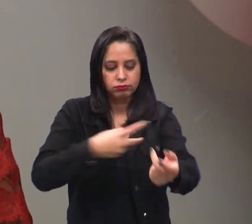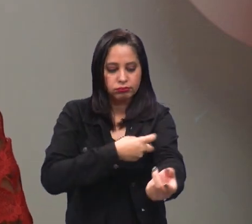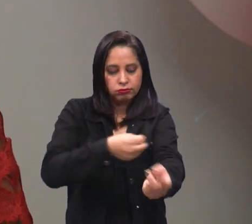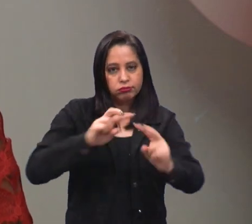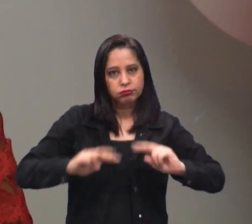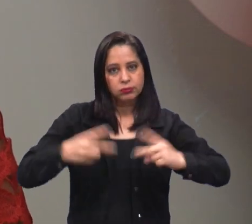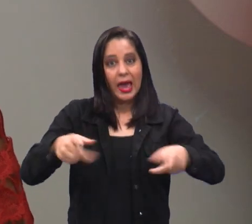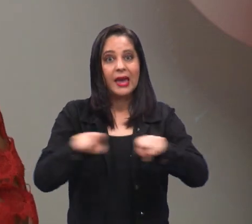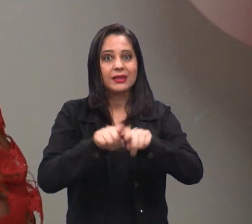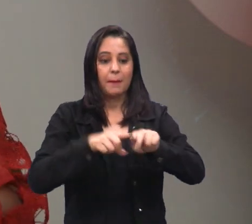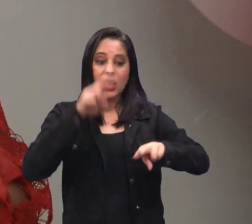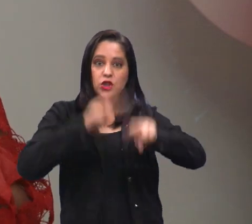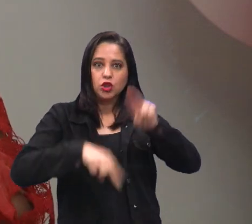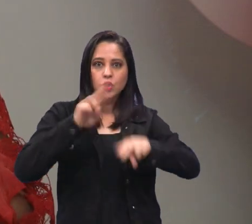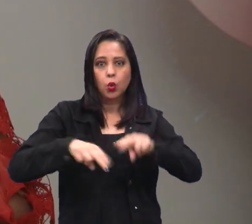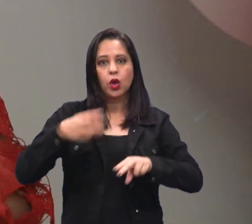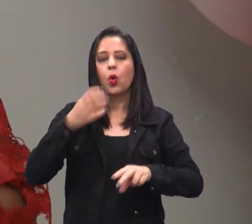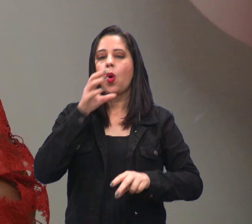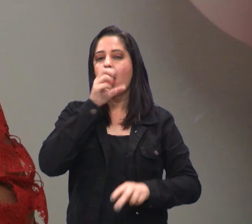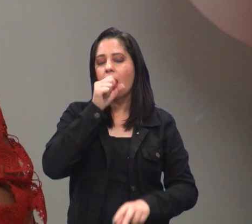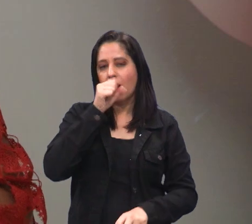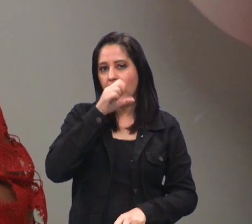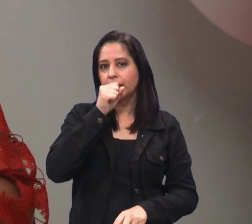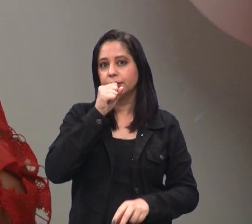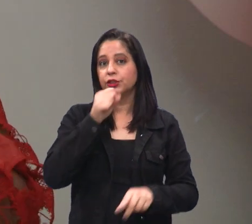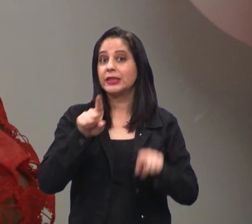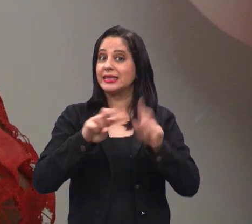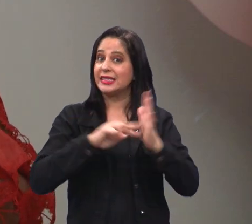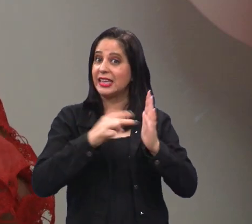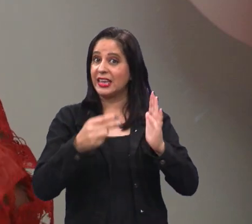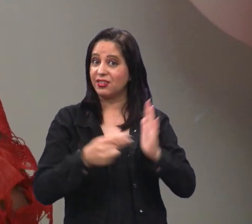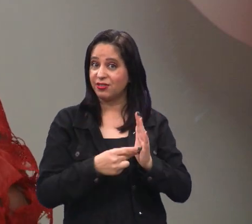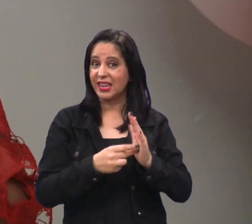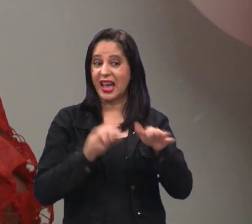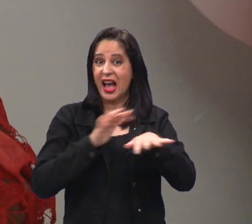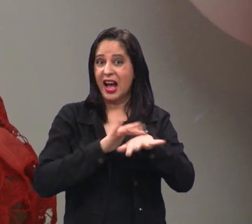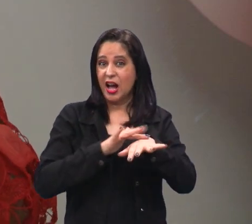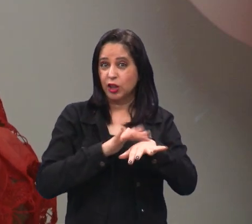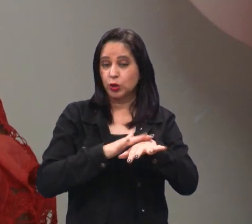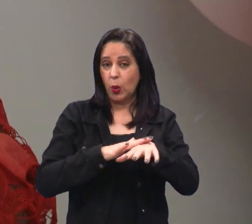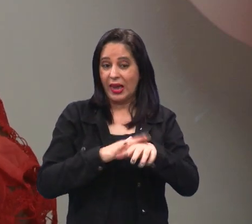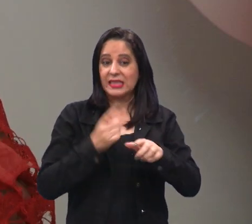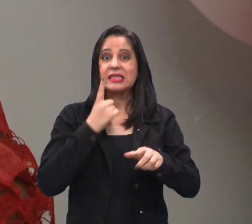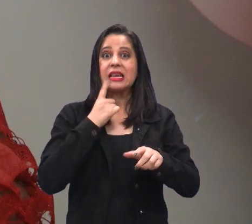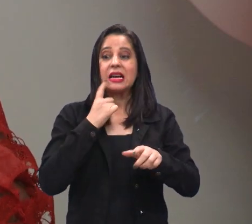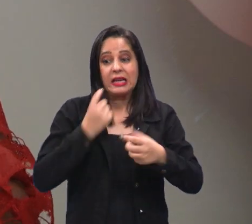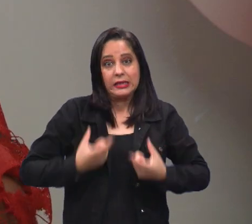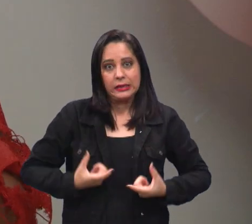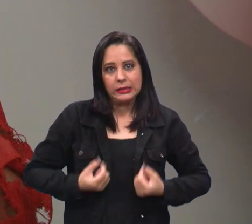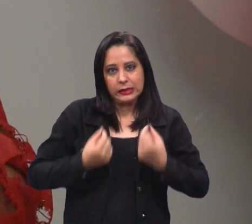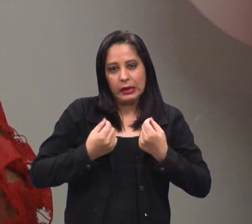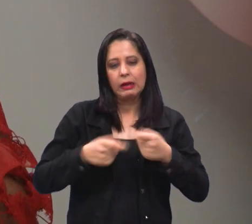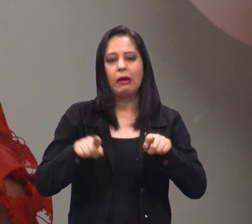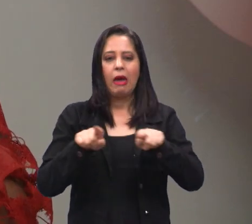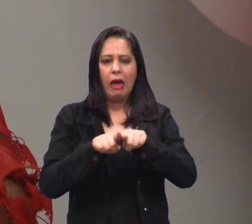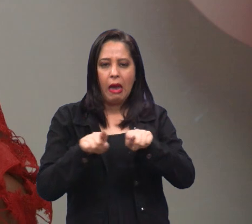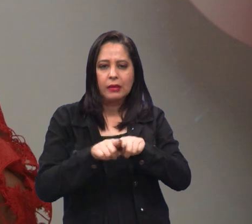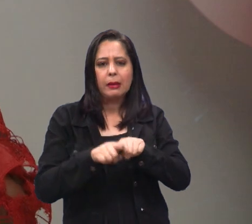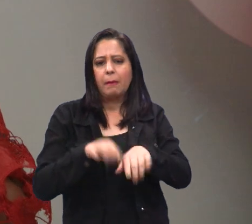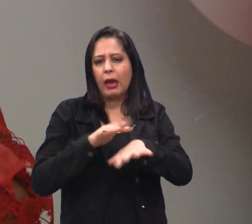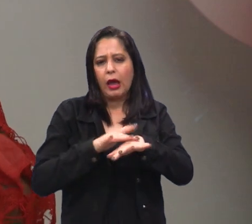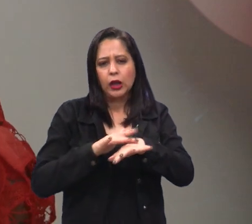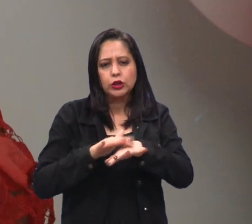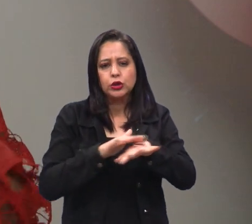Junho Laranja, que chama a atenção para a anemia e a leucemia, além de reforçar a importância dos cuidados